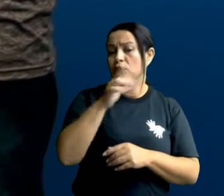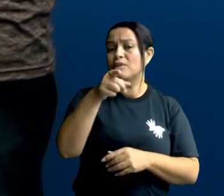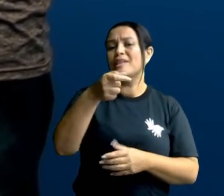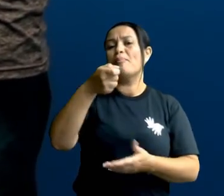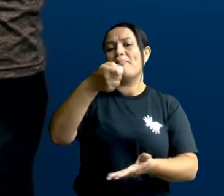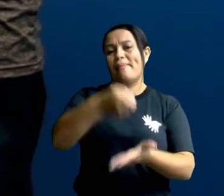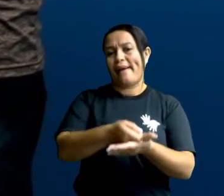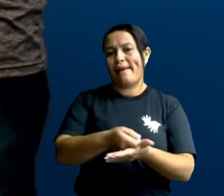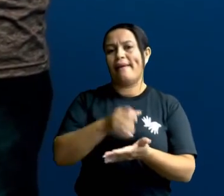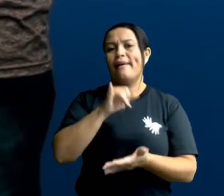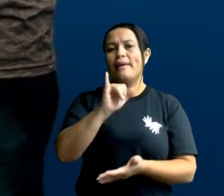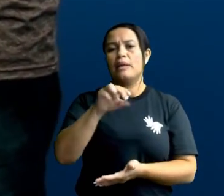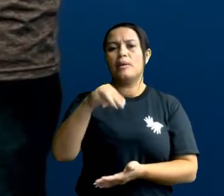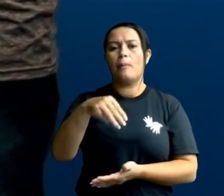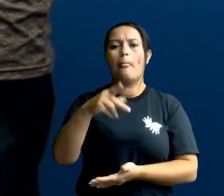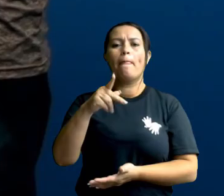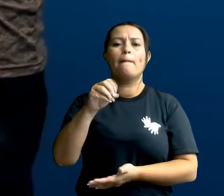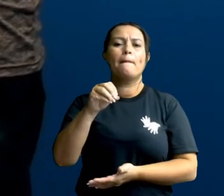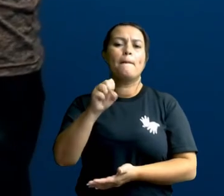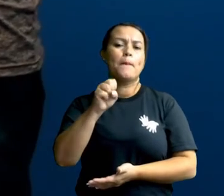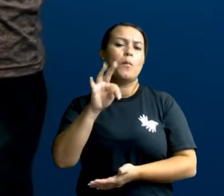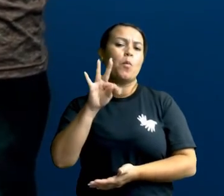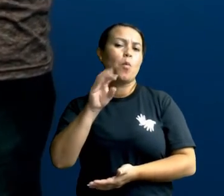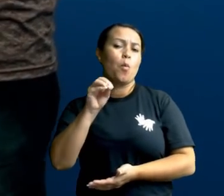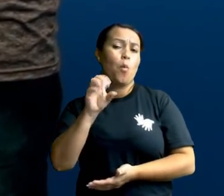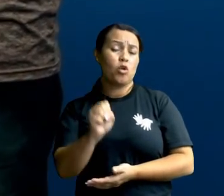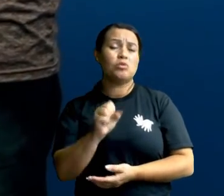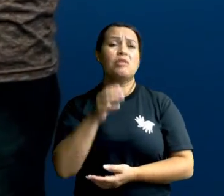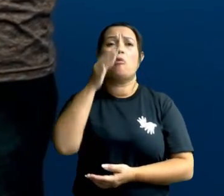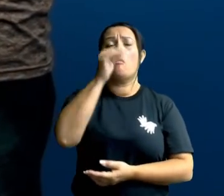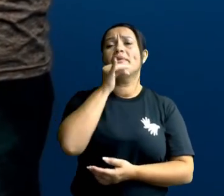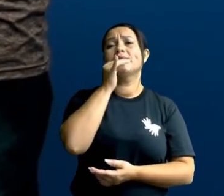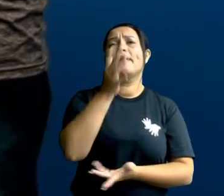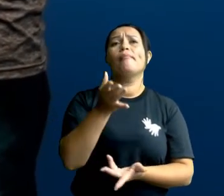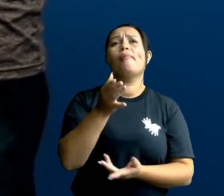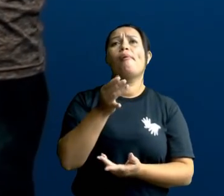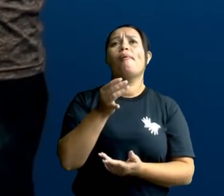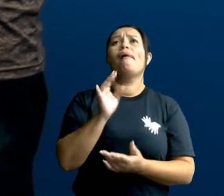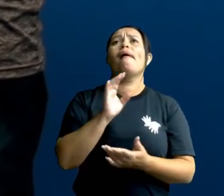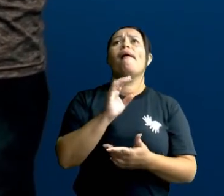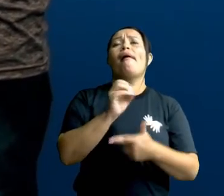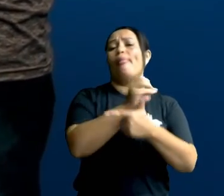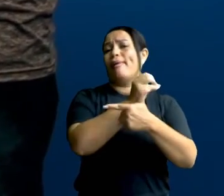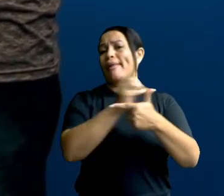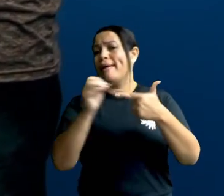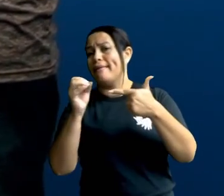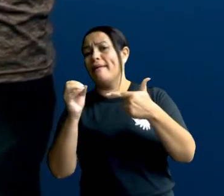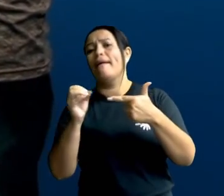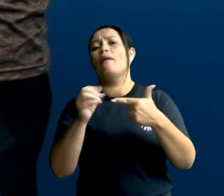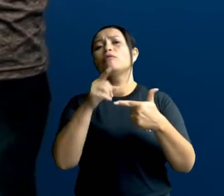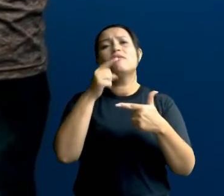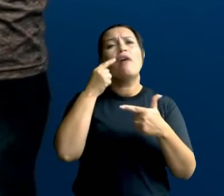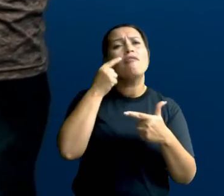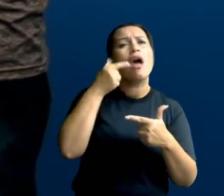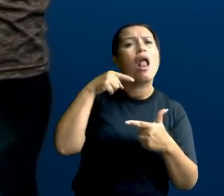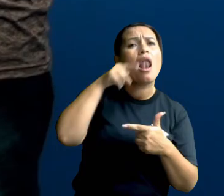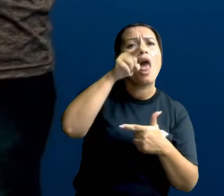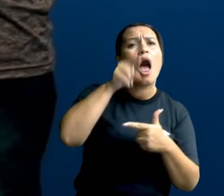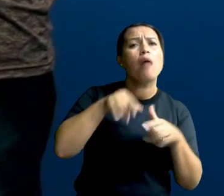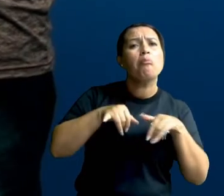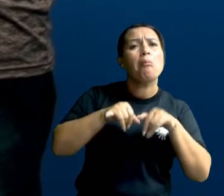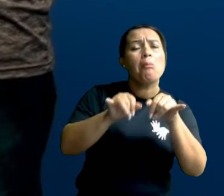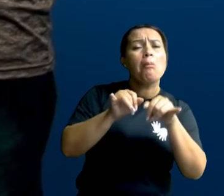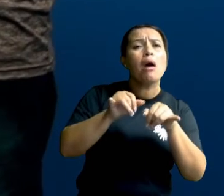paga imposto. Você pode ir num desses mercados da vida, atacadão, atacarejo, então você vai ver sempre que tem aquele preço do